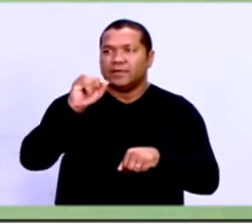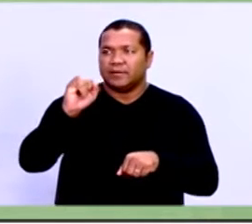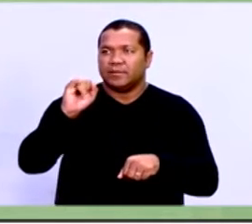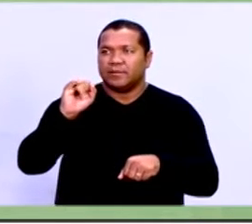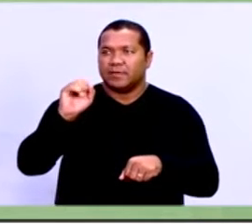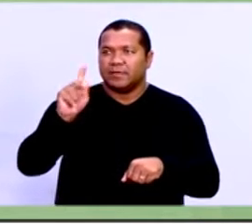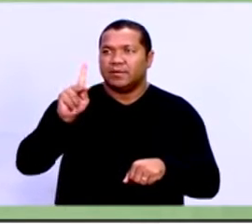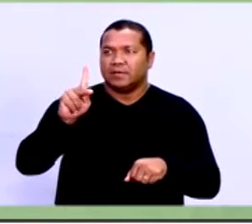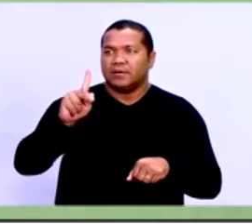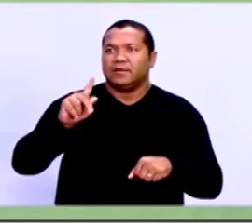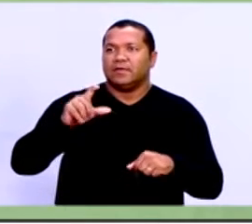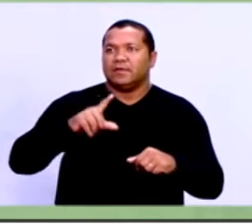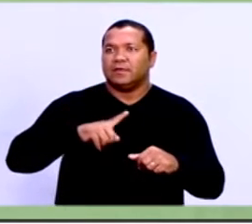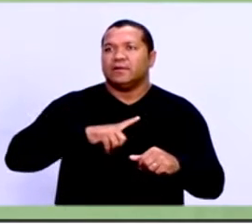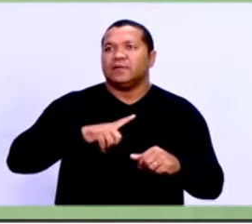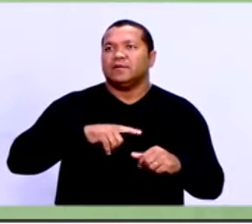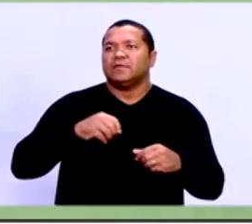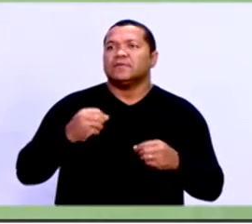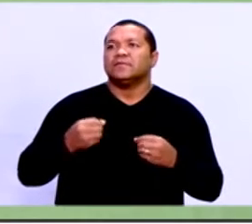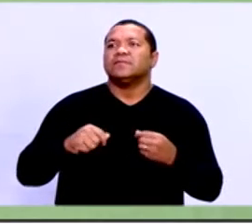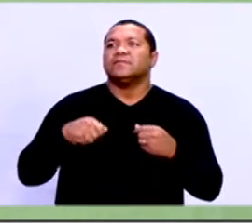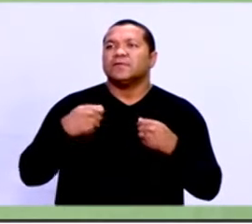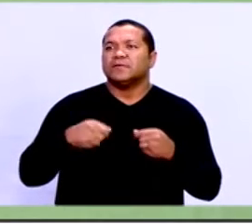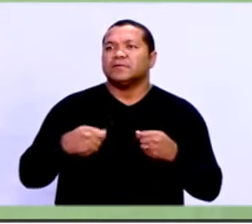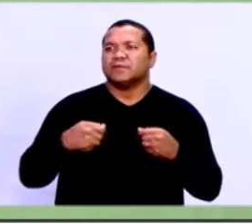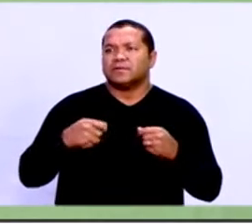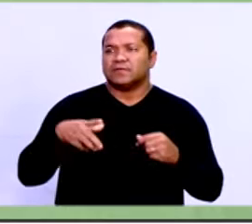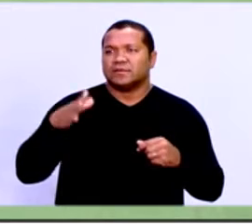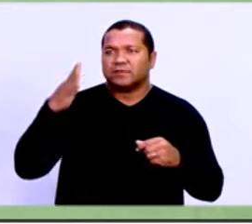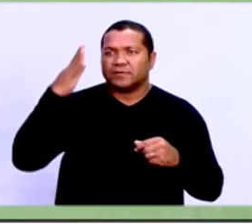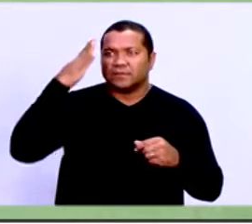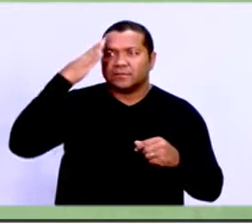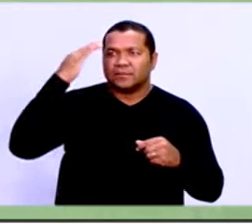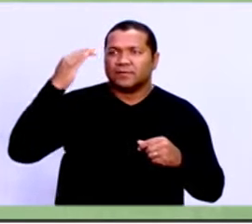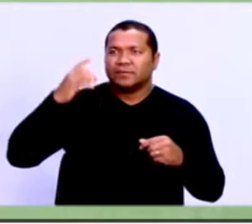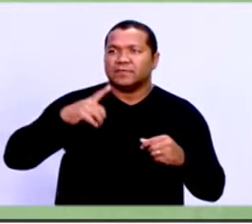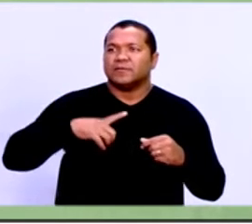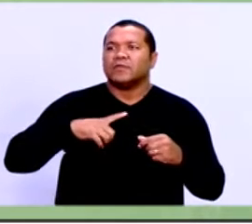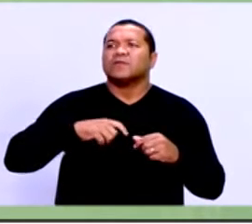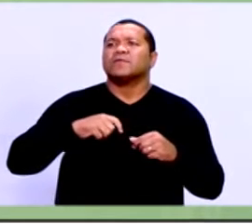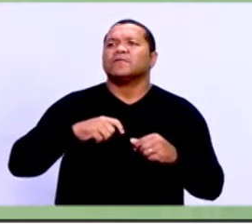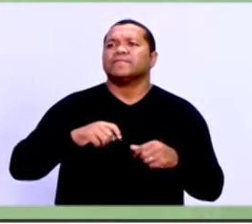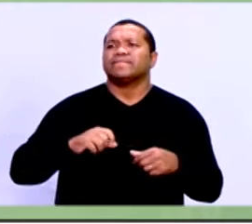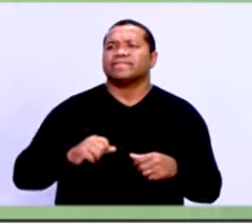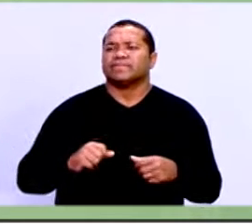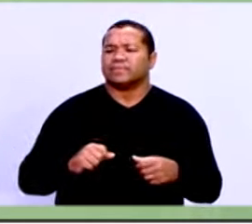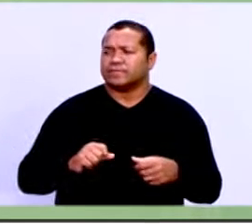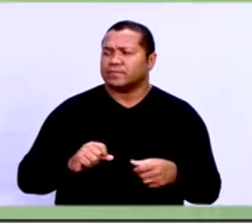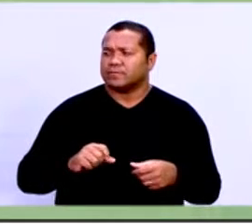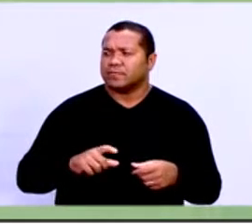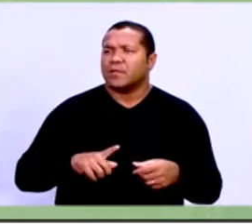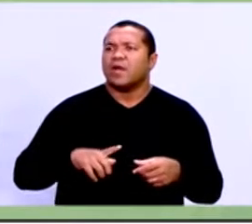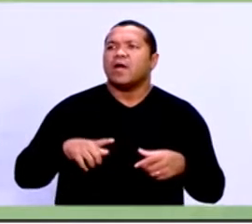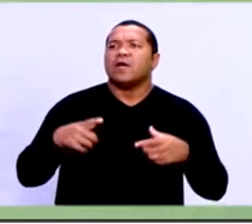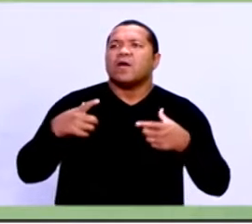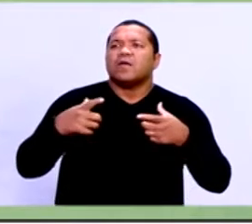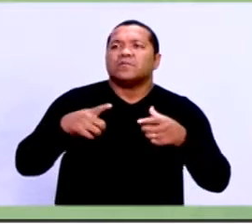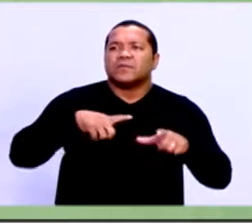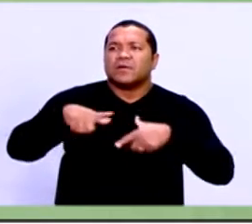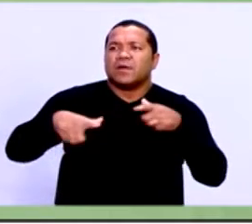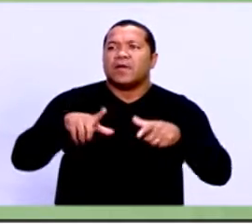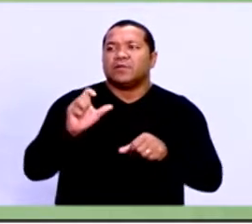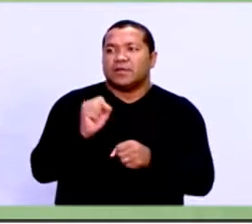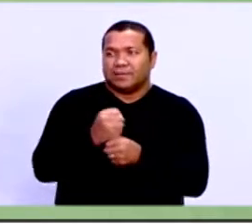faculdade são lucas e uma especialização em engenharia de software pela universidade de brasília atua na área há oito